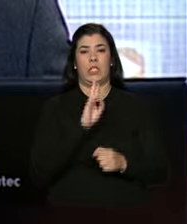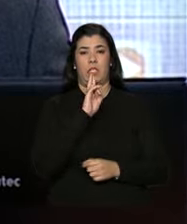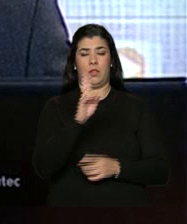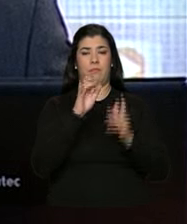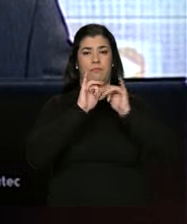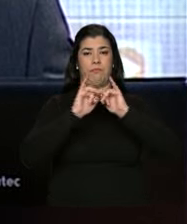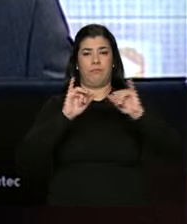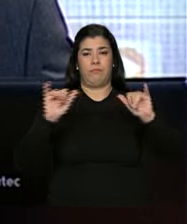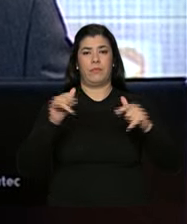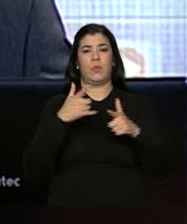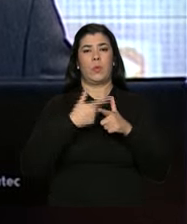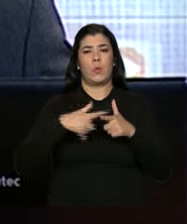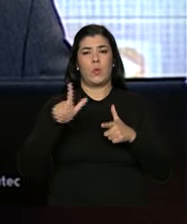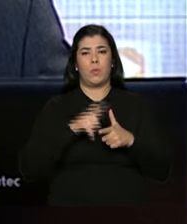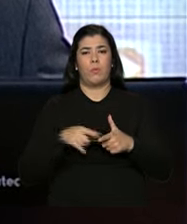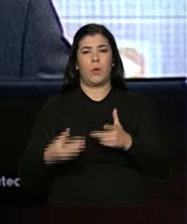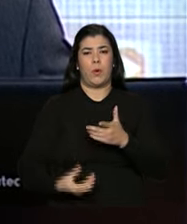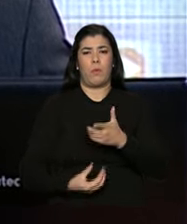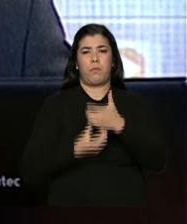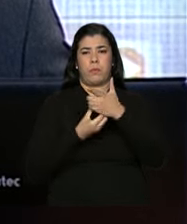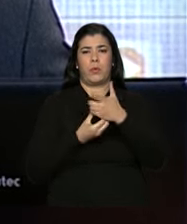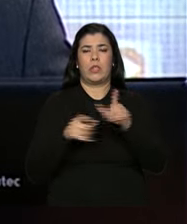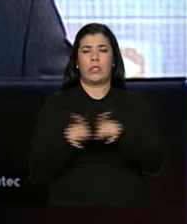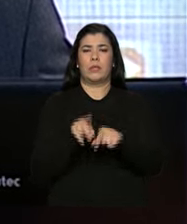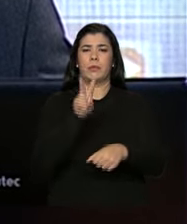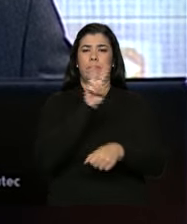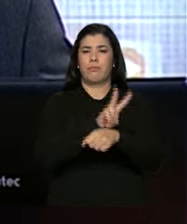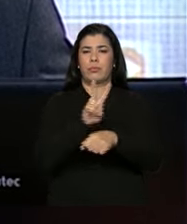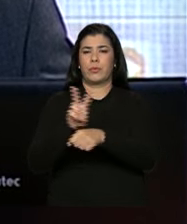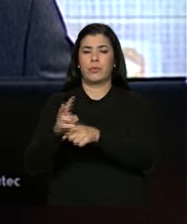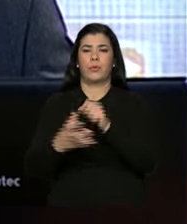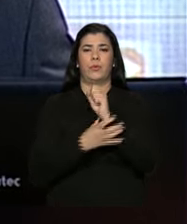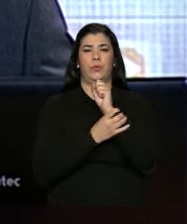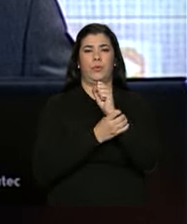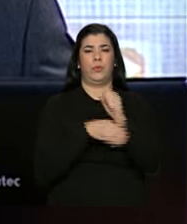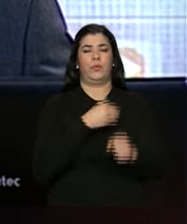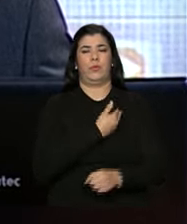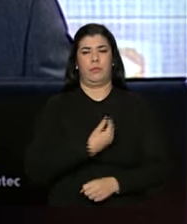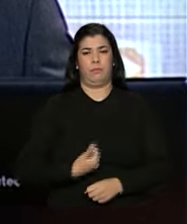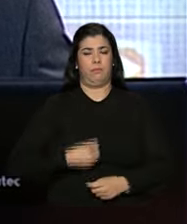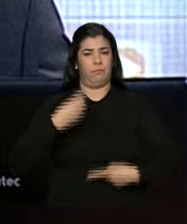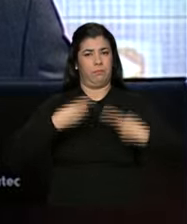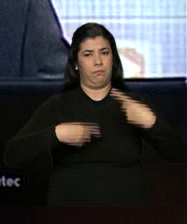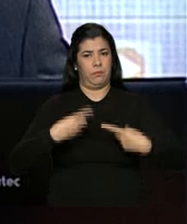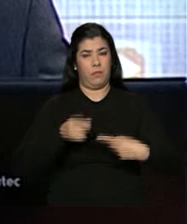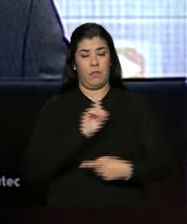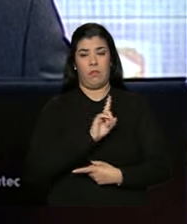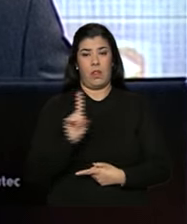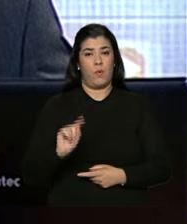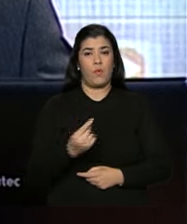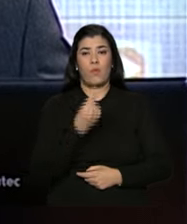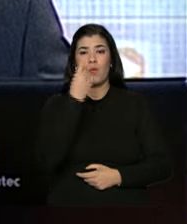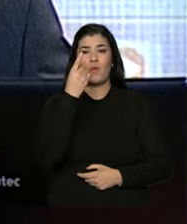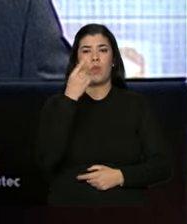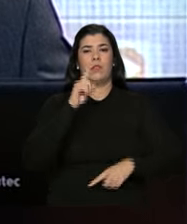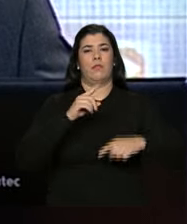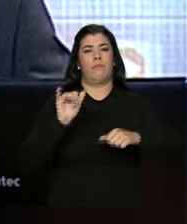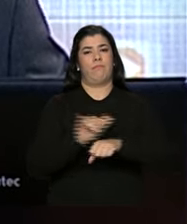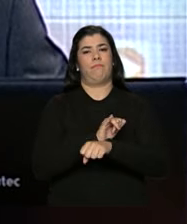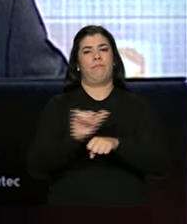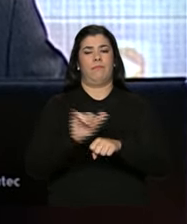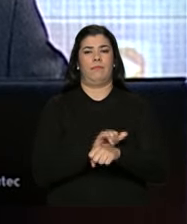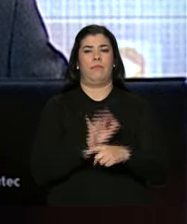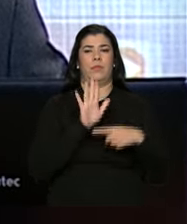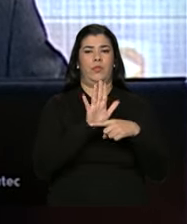questão das armas de fogo como controle, como política pública de segurança pública, ah, não é a única ferramenta paraa